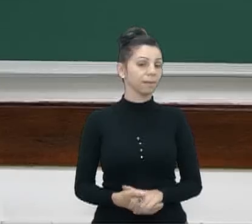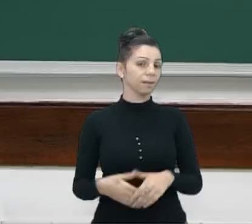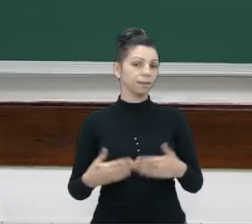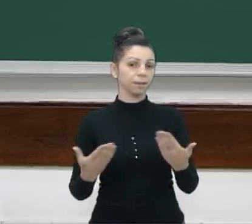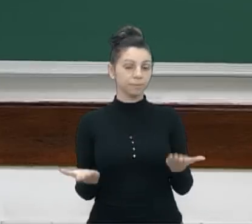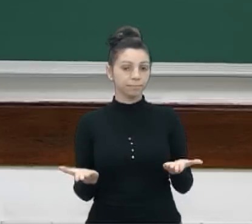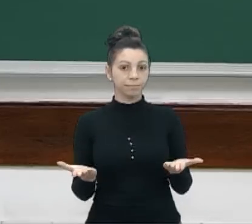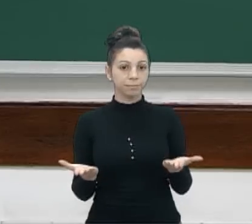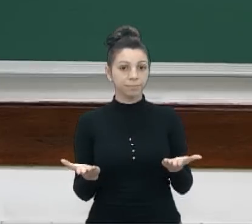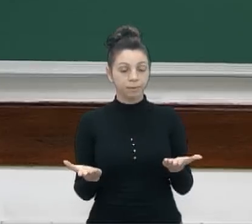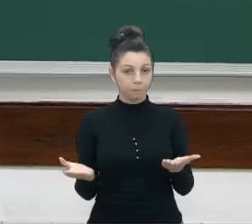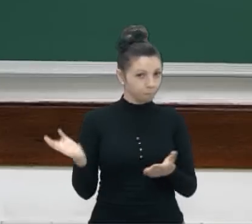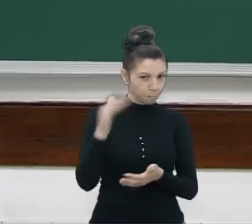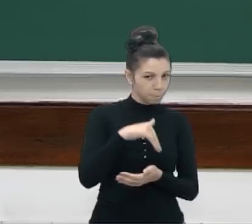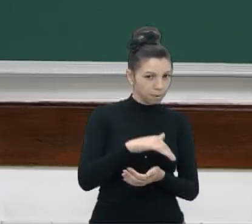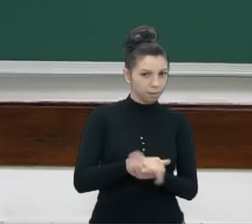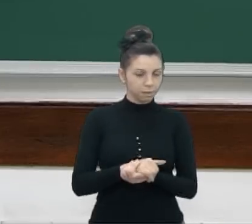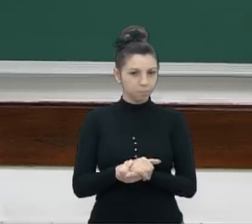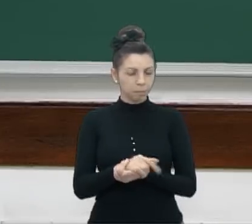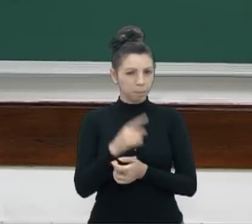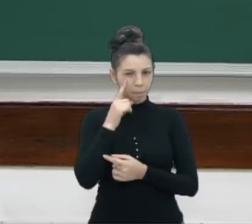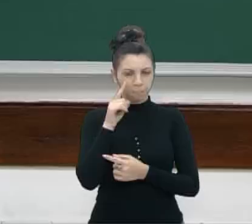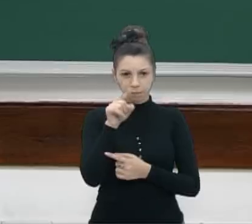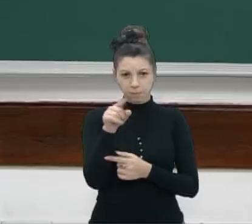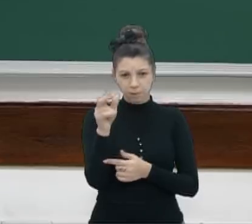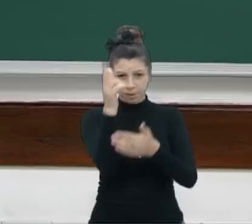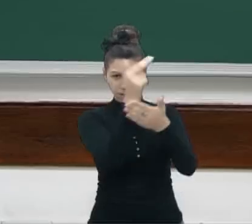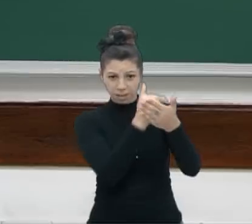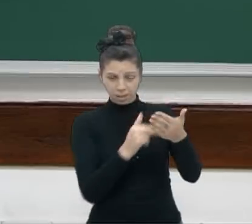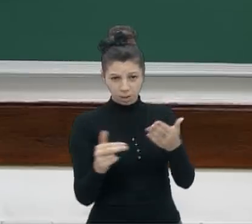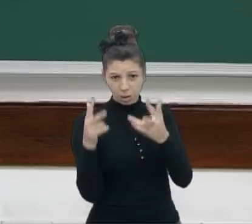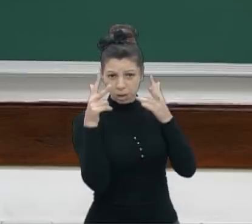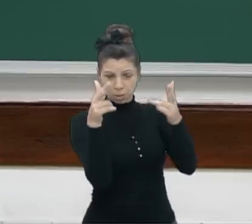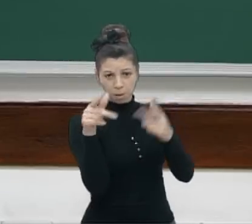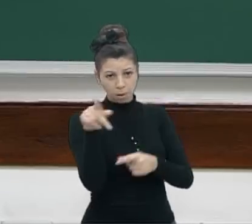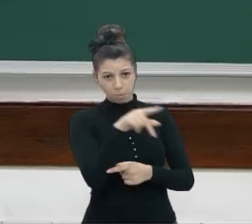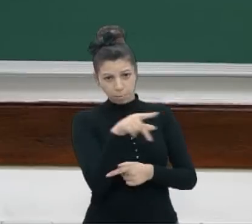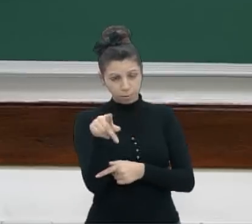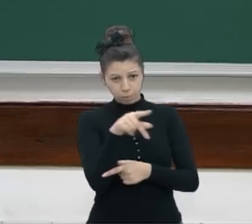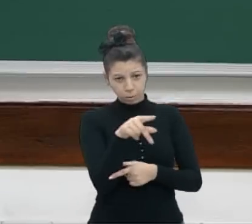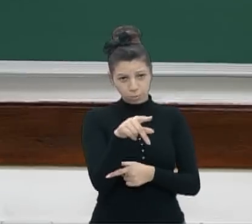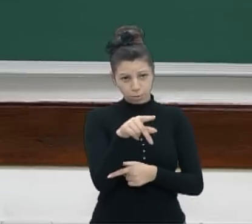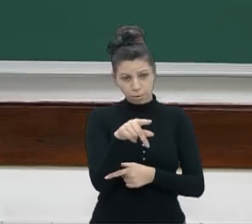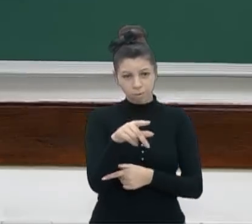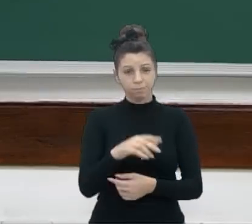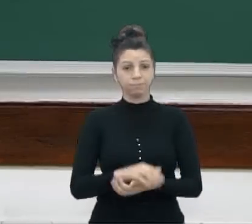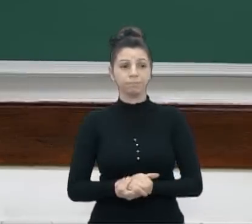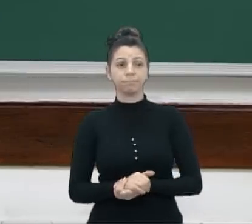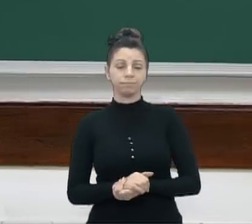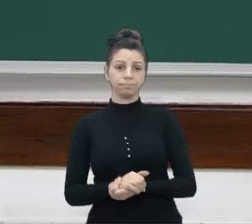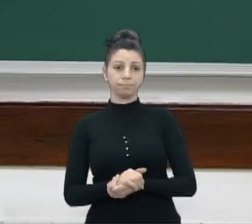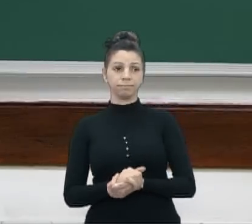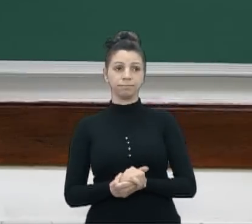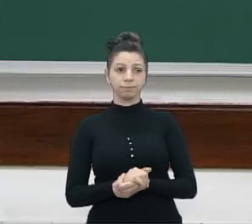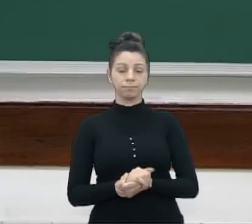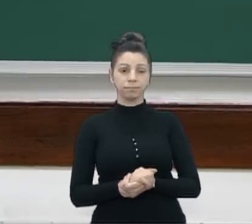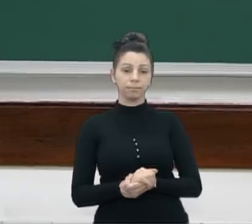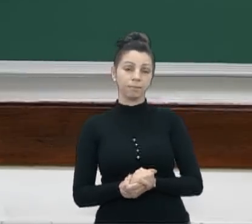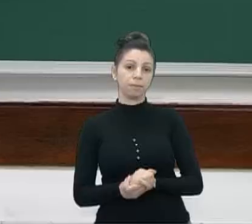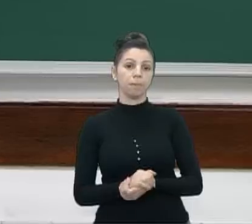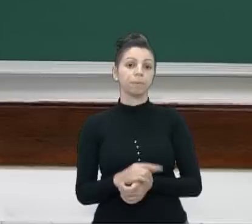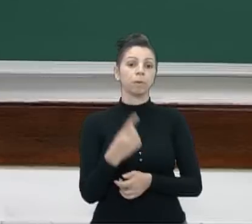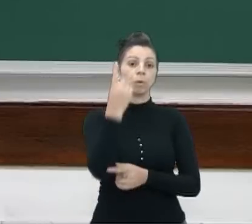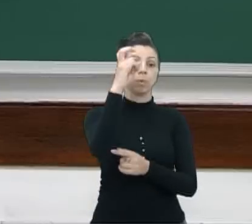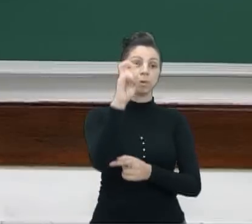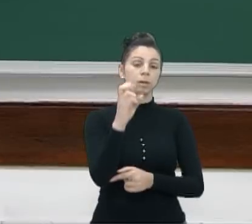E aí? Vamos lá? Vamos ver se vocês desenharam igual a prof estava com expectativa? Então tá, o